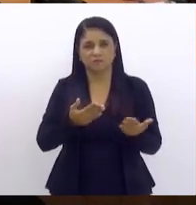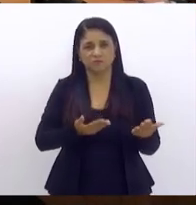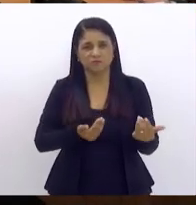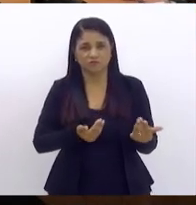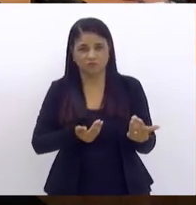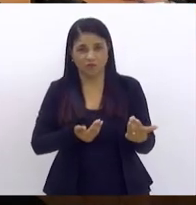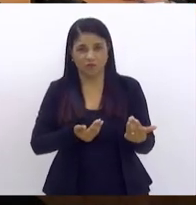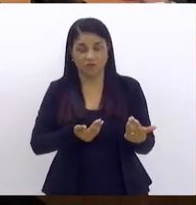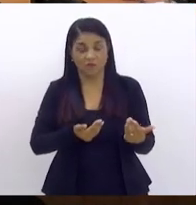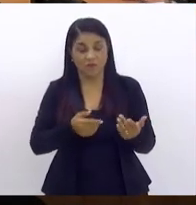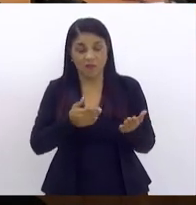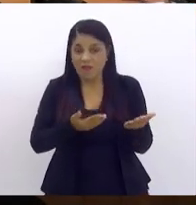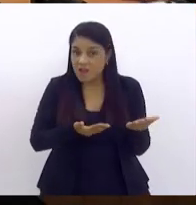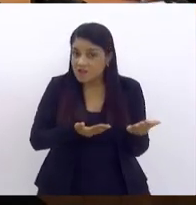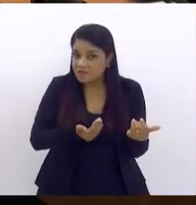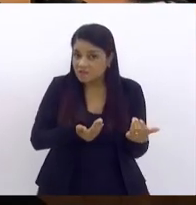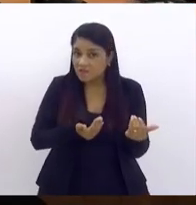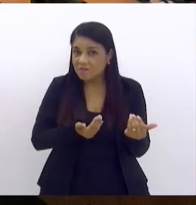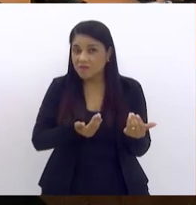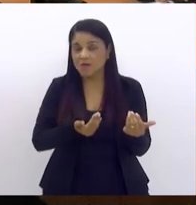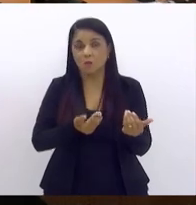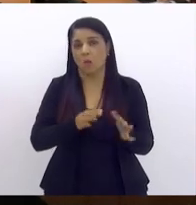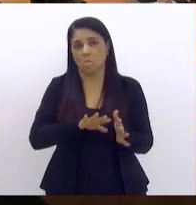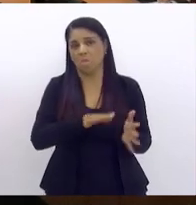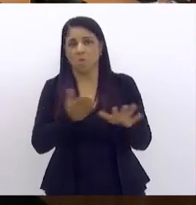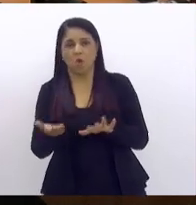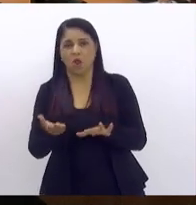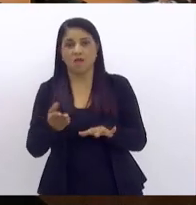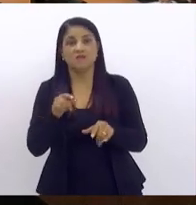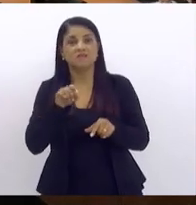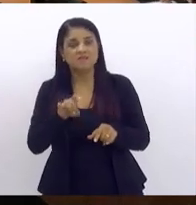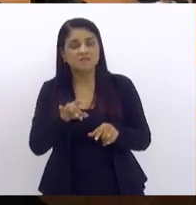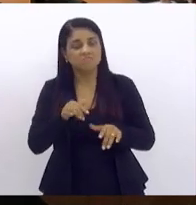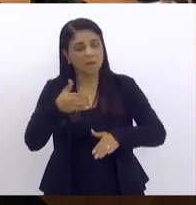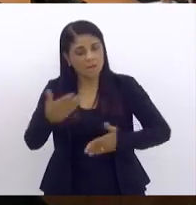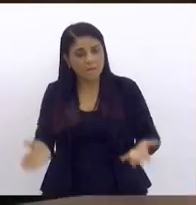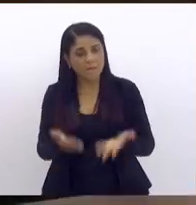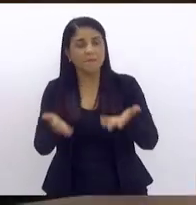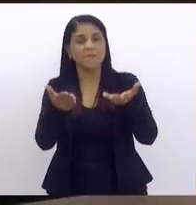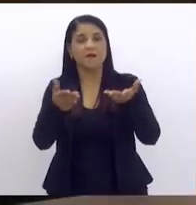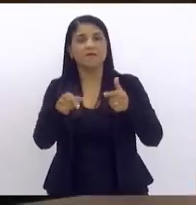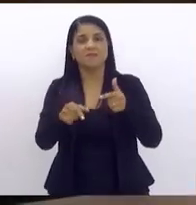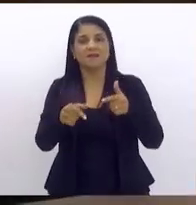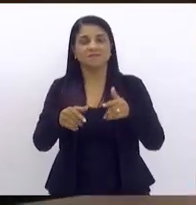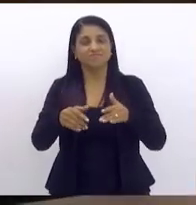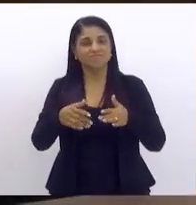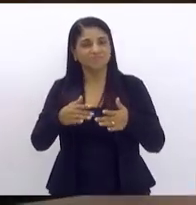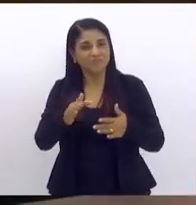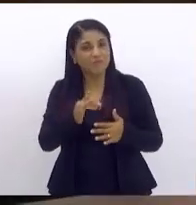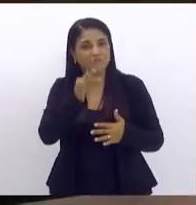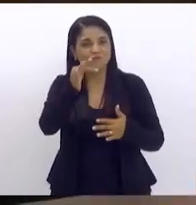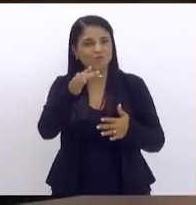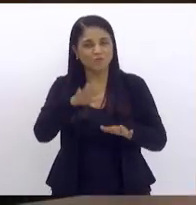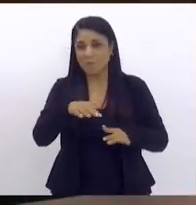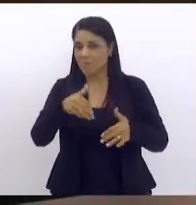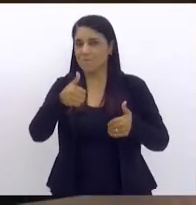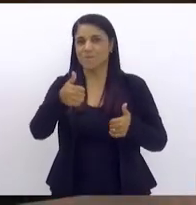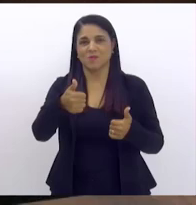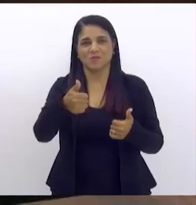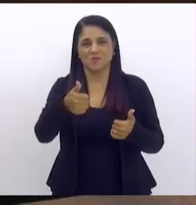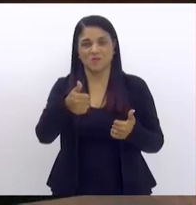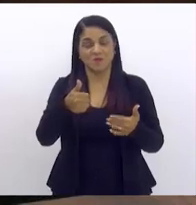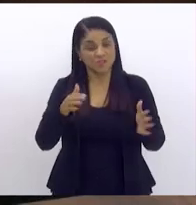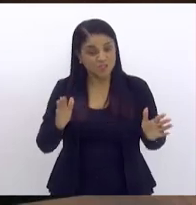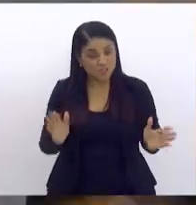para morrer, é para brilhar. Então, temos que incentivar essas formas. E aí, como disse a deputada Dani,